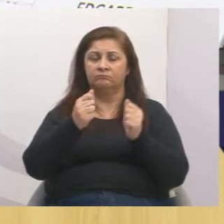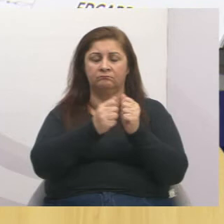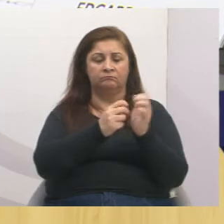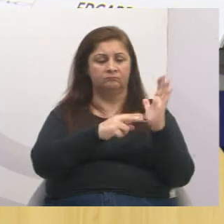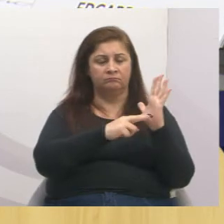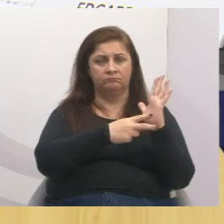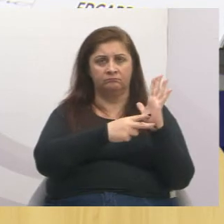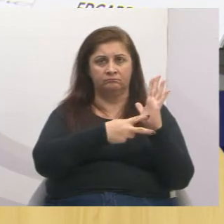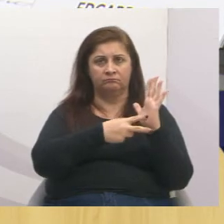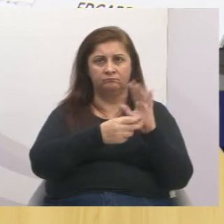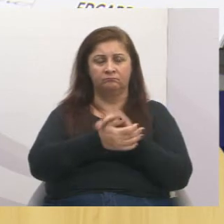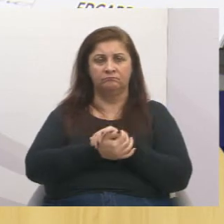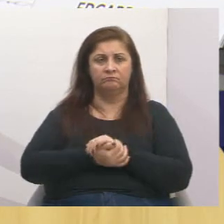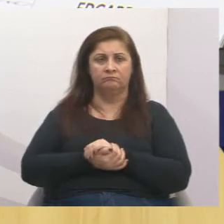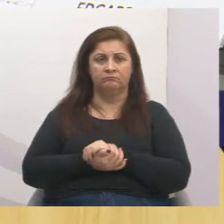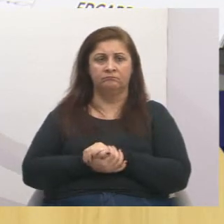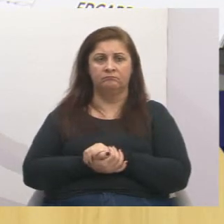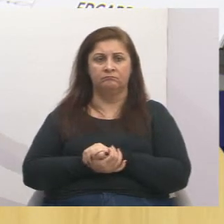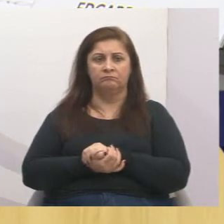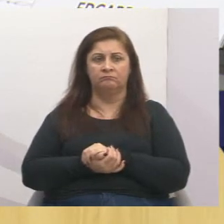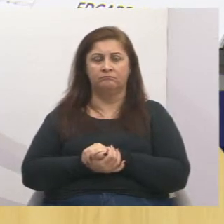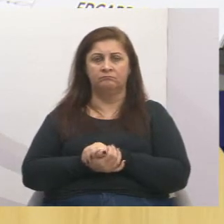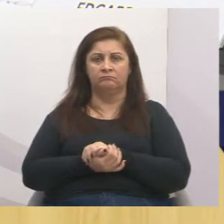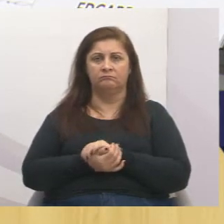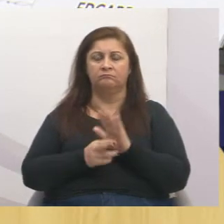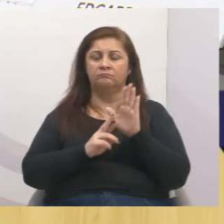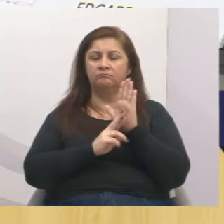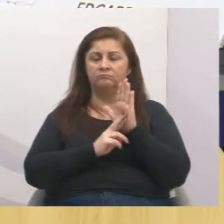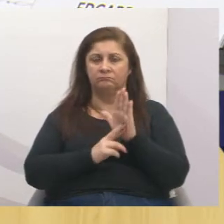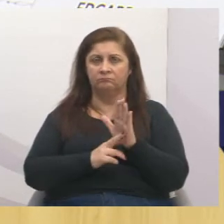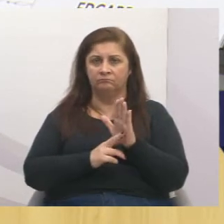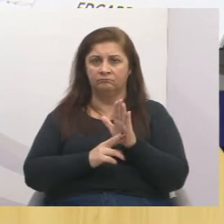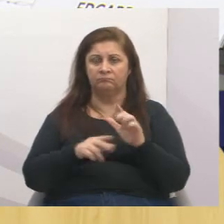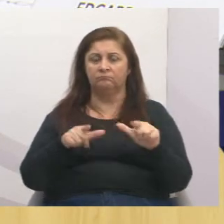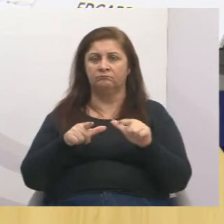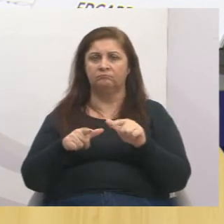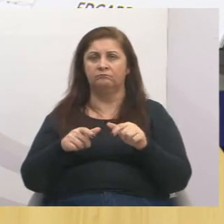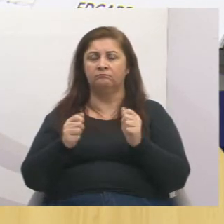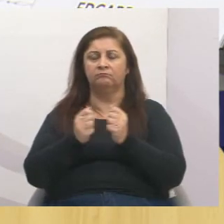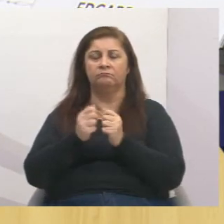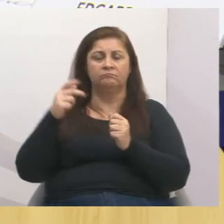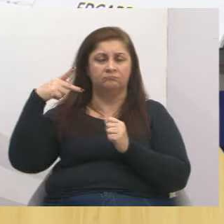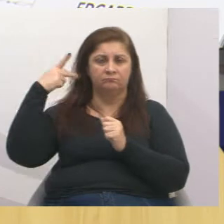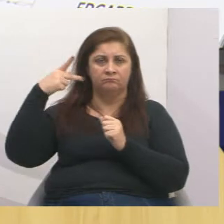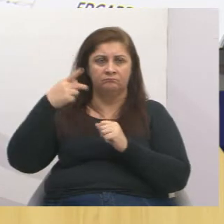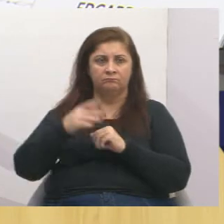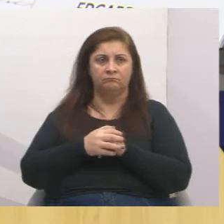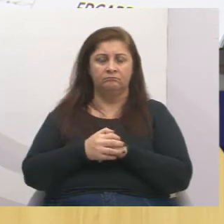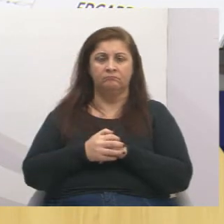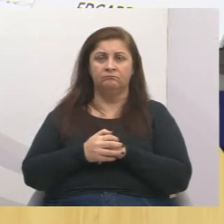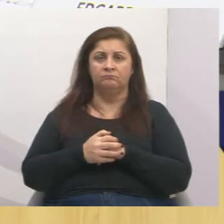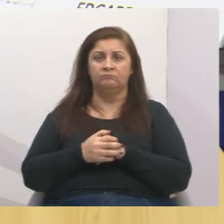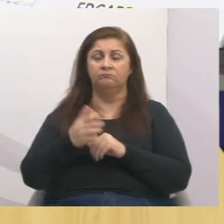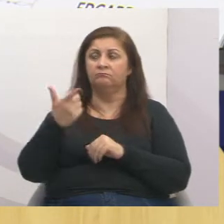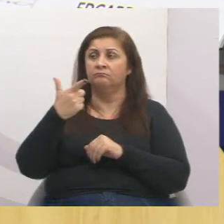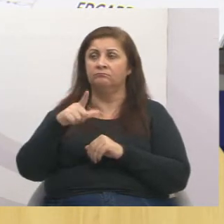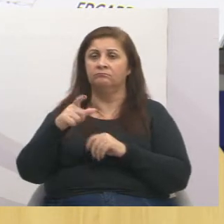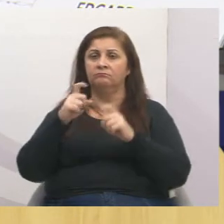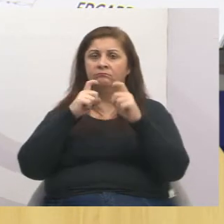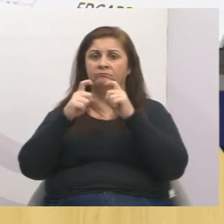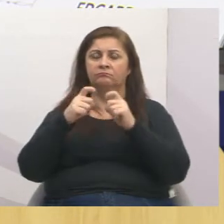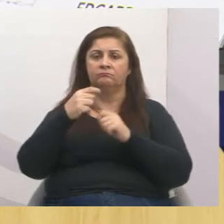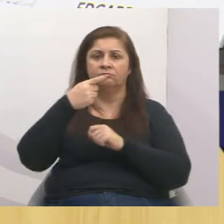com representantes dos funcionários, vereadores, e uma reunião com os